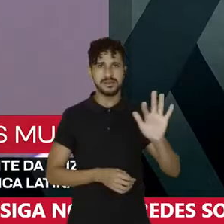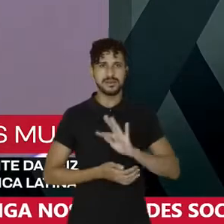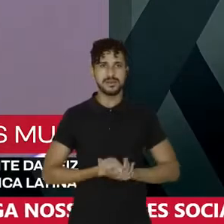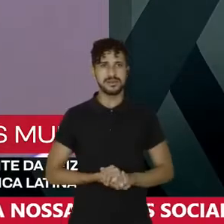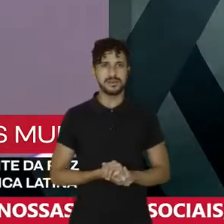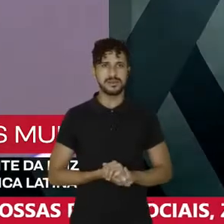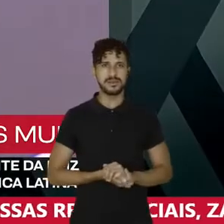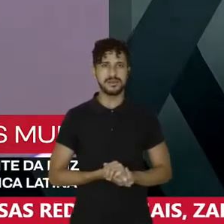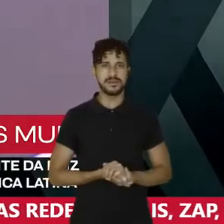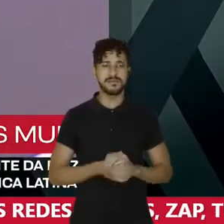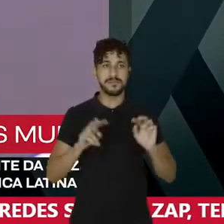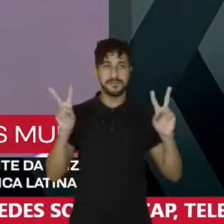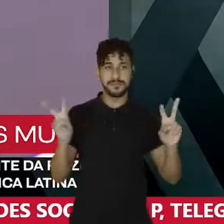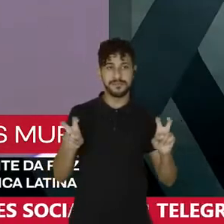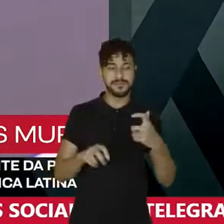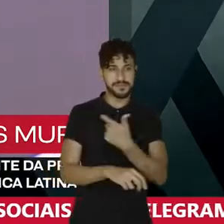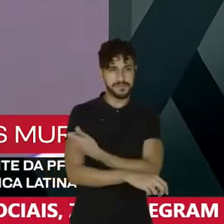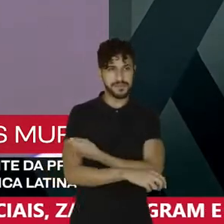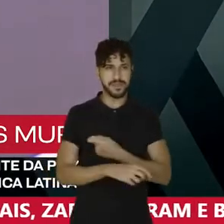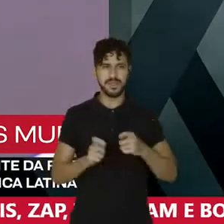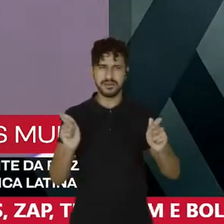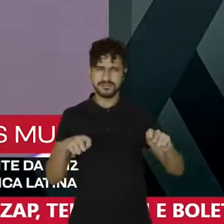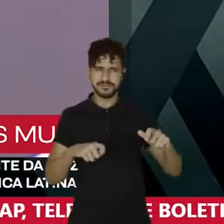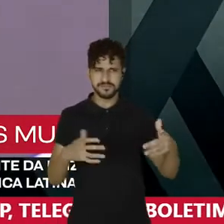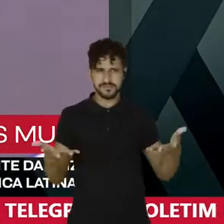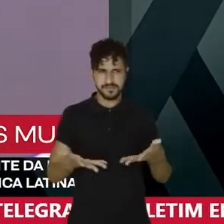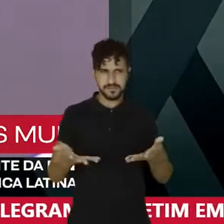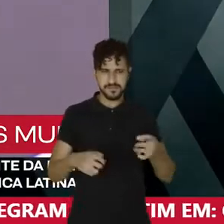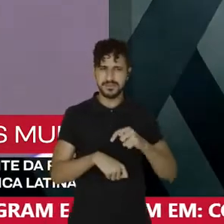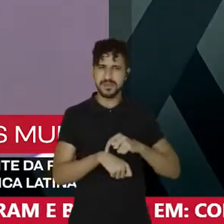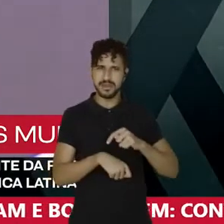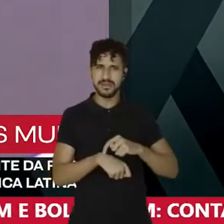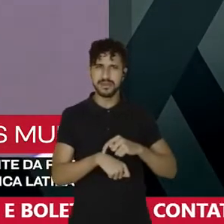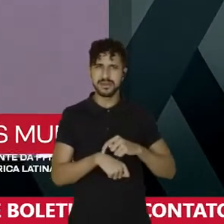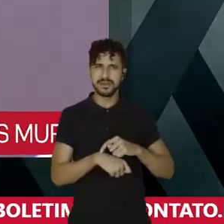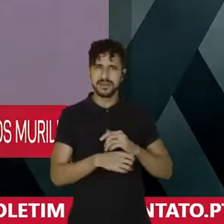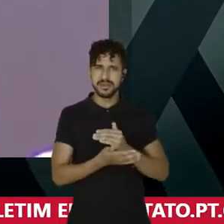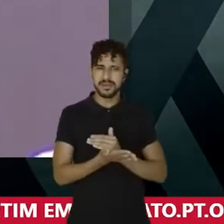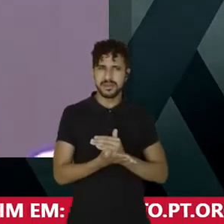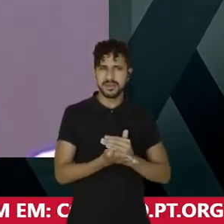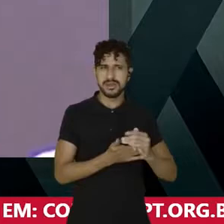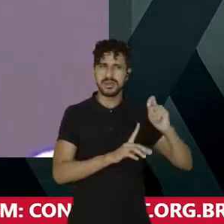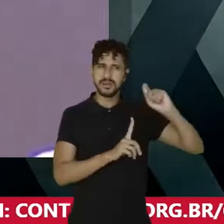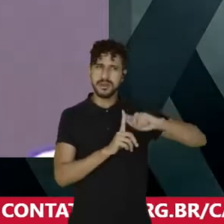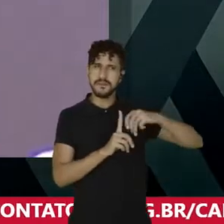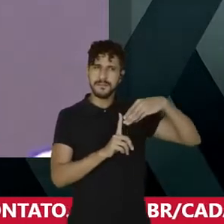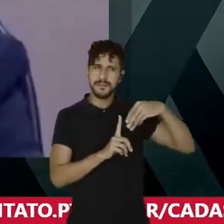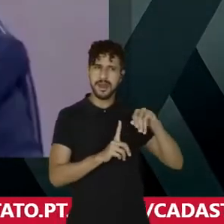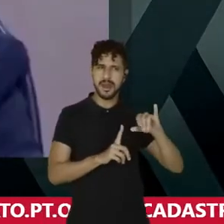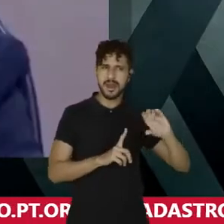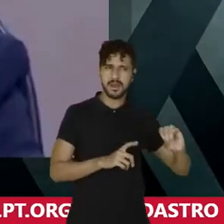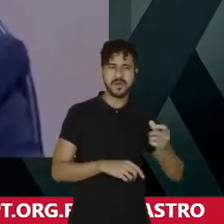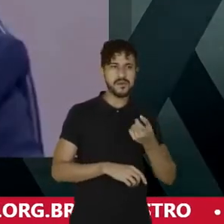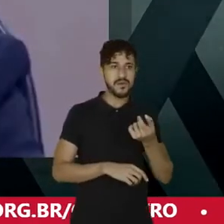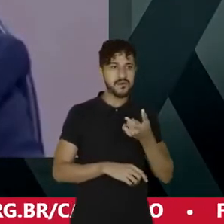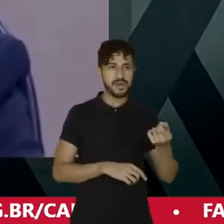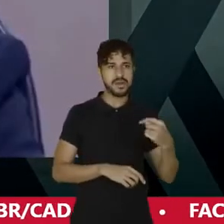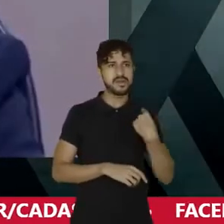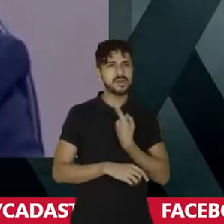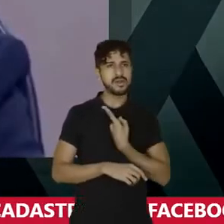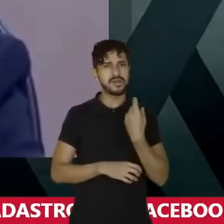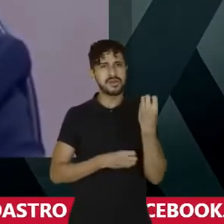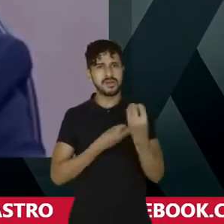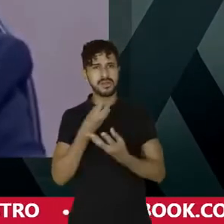a possível vacina nesse momento começaram no mês de maio de dois mil dentes nós